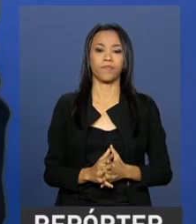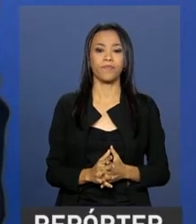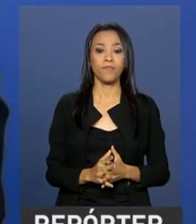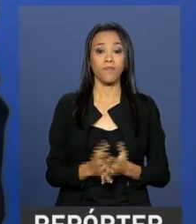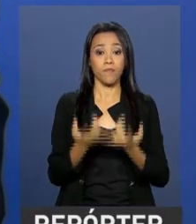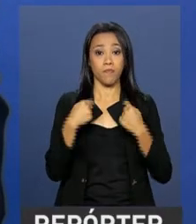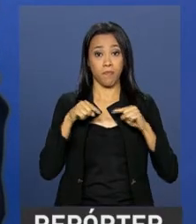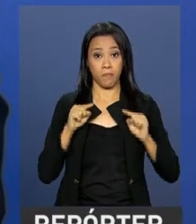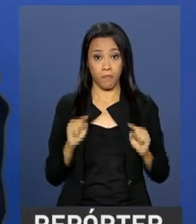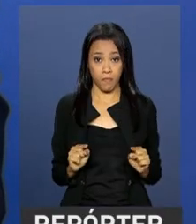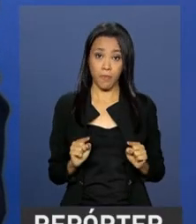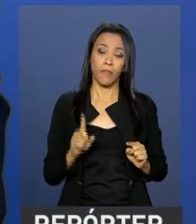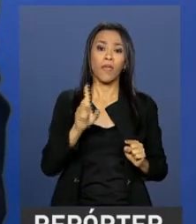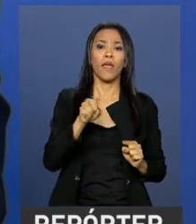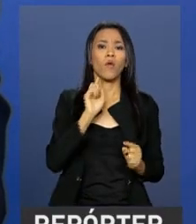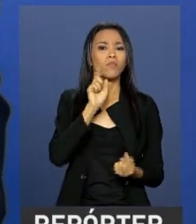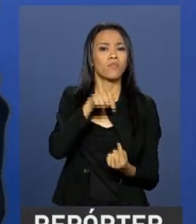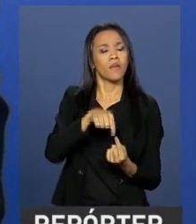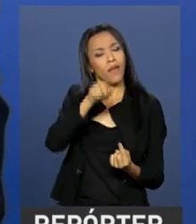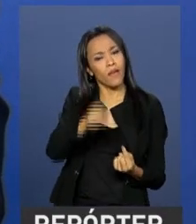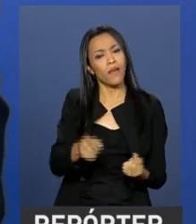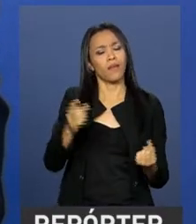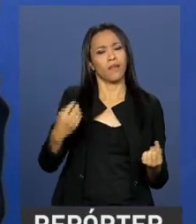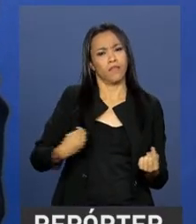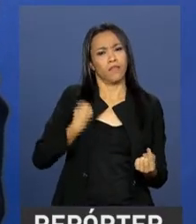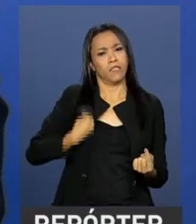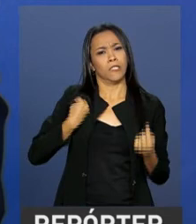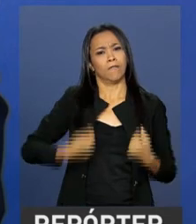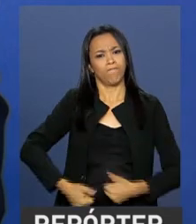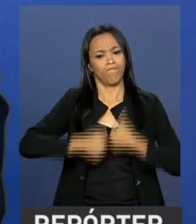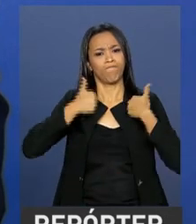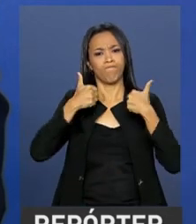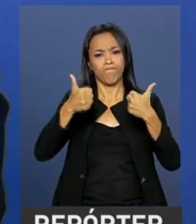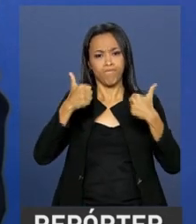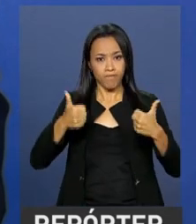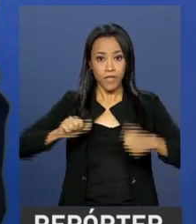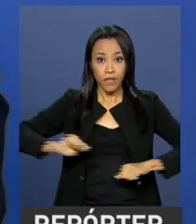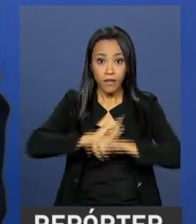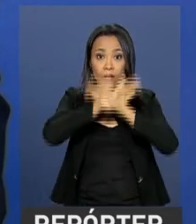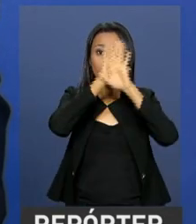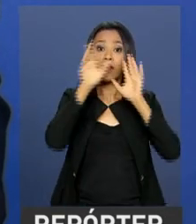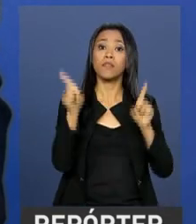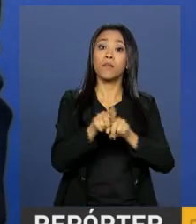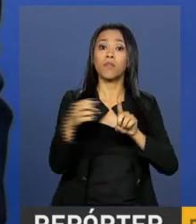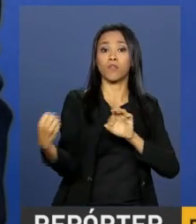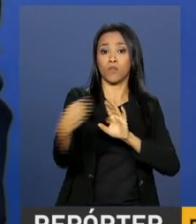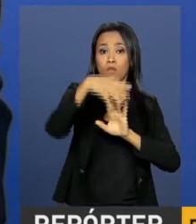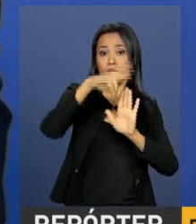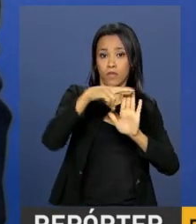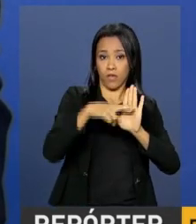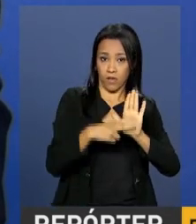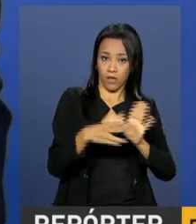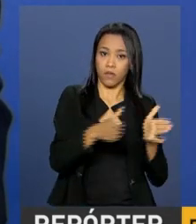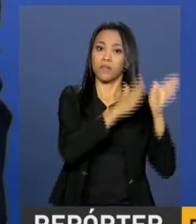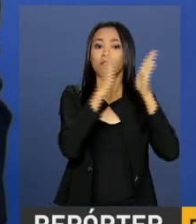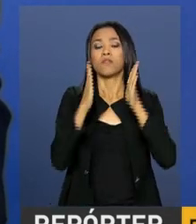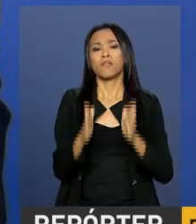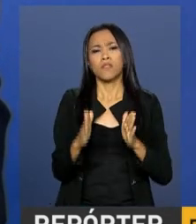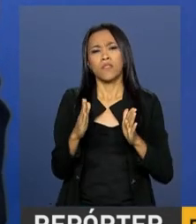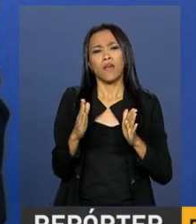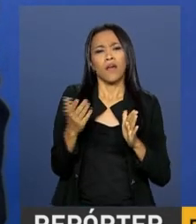princípio é mais qualidade de vida transparência por novos critérios empreendimentos